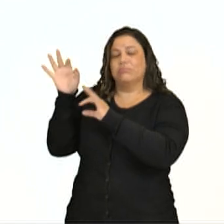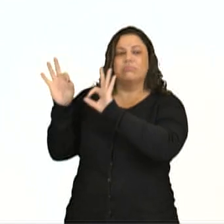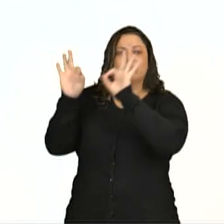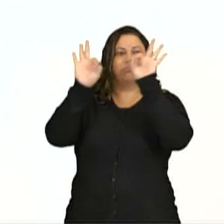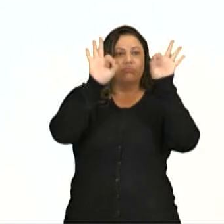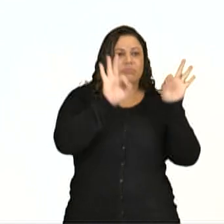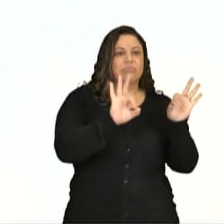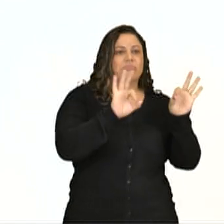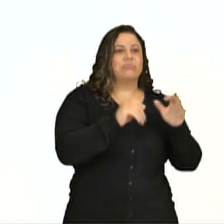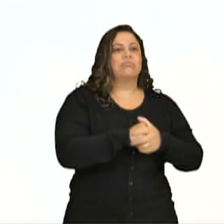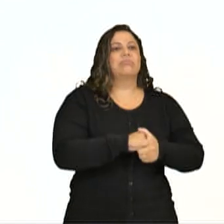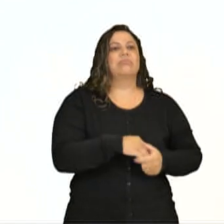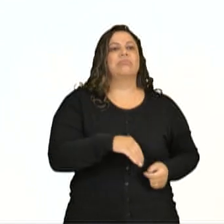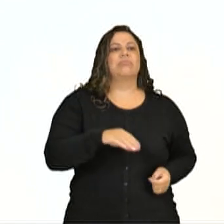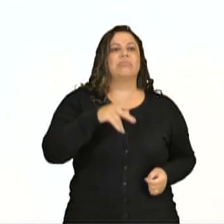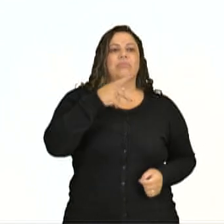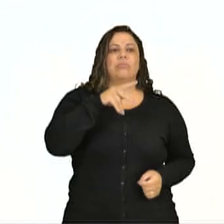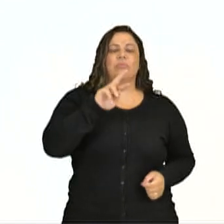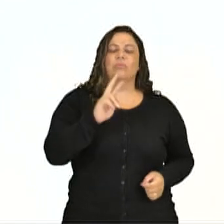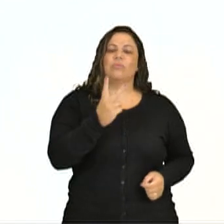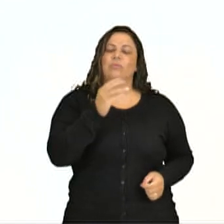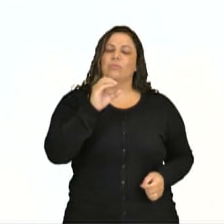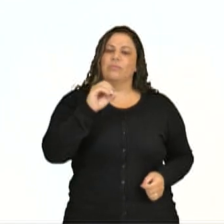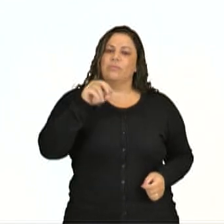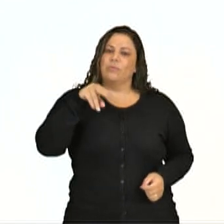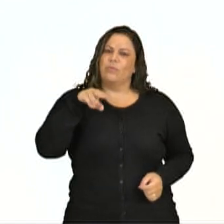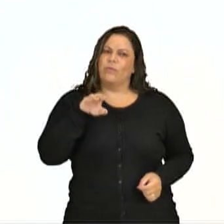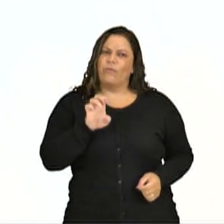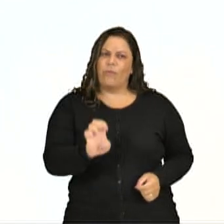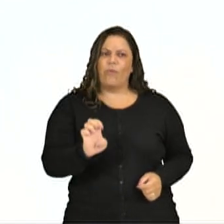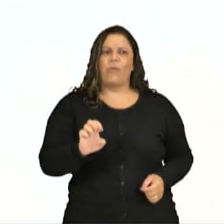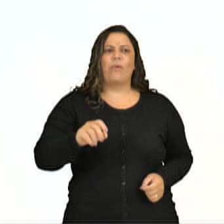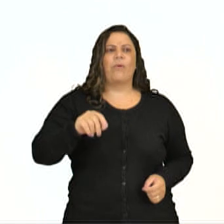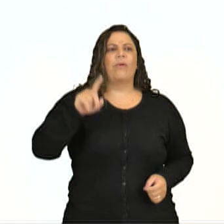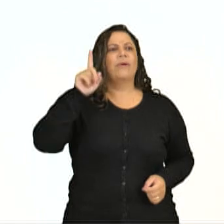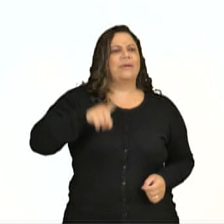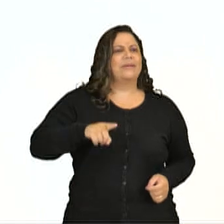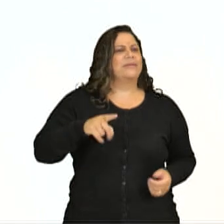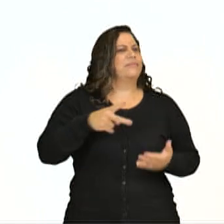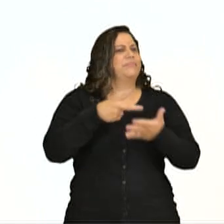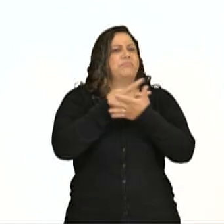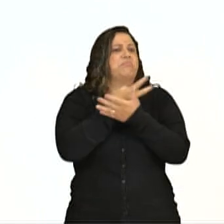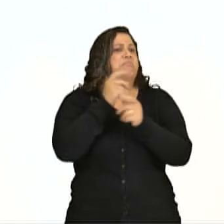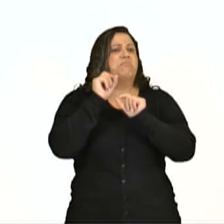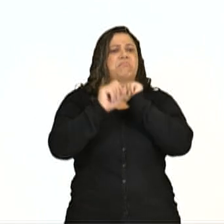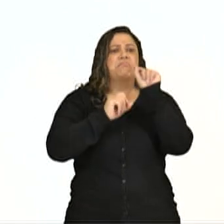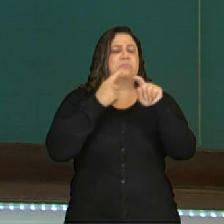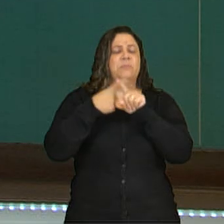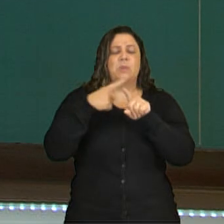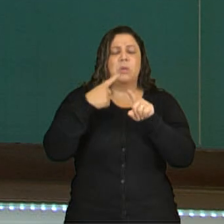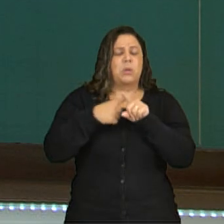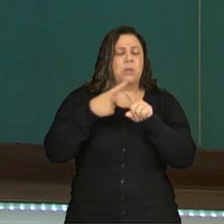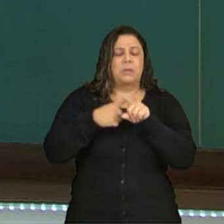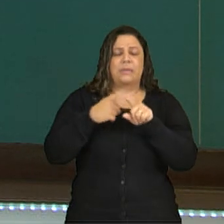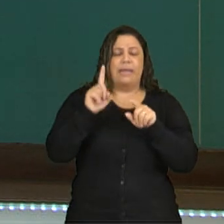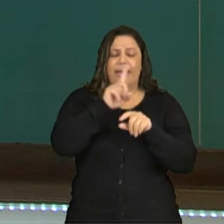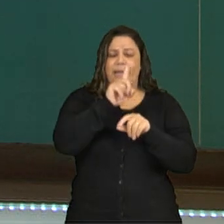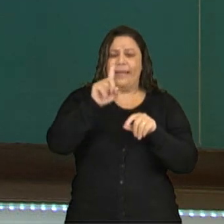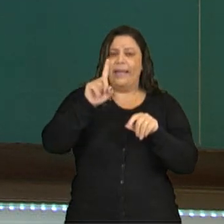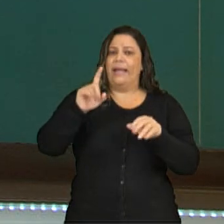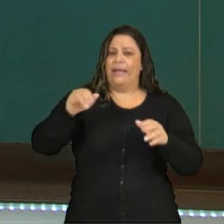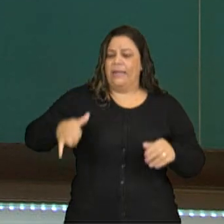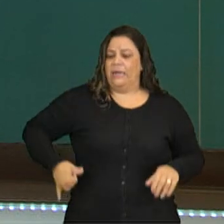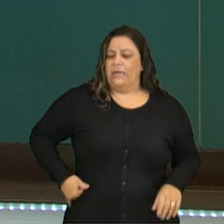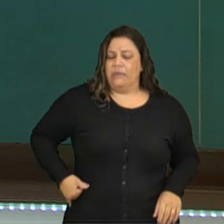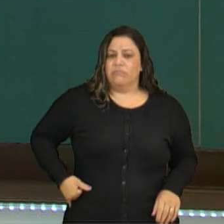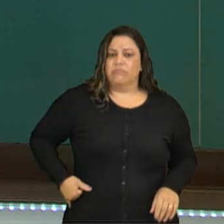é inadequado, na verdade, já que o telefone não é celular. O telefone, ele é móvel, certo? Ele pode